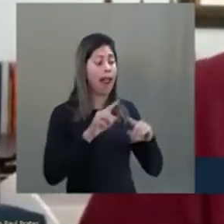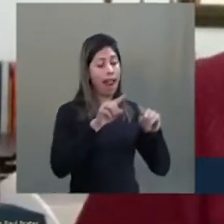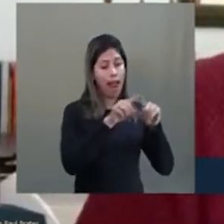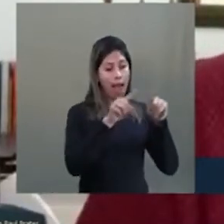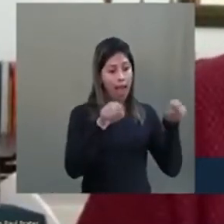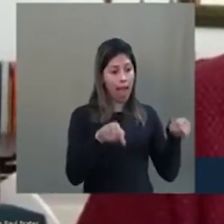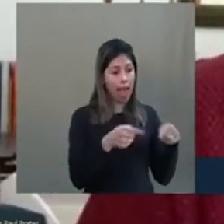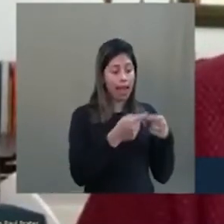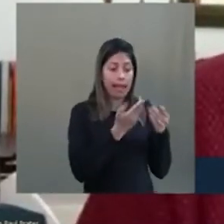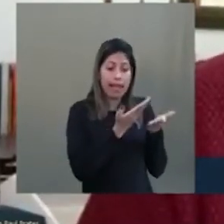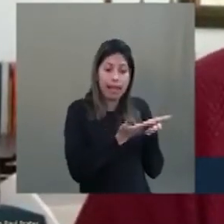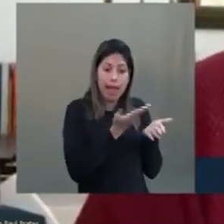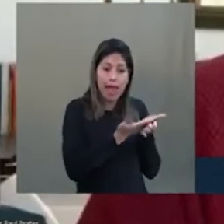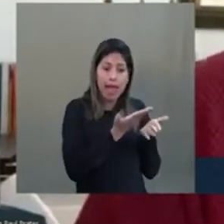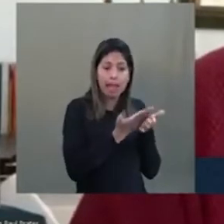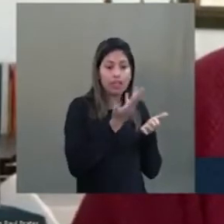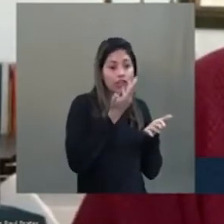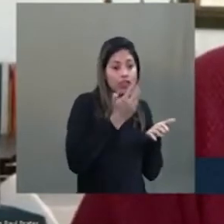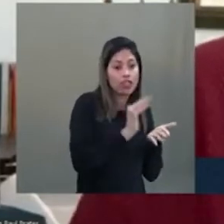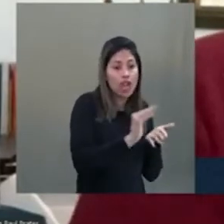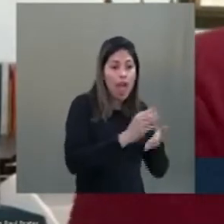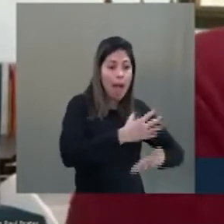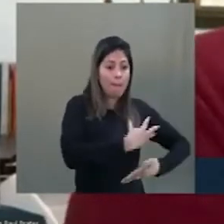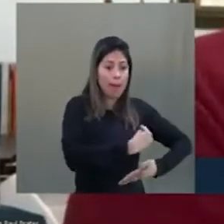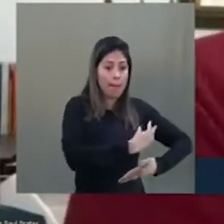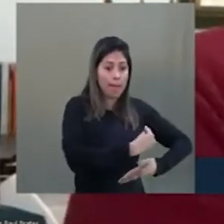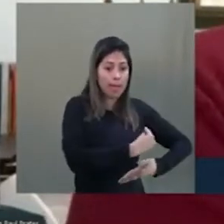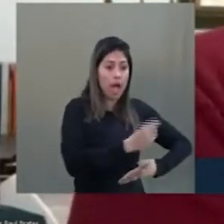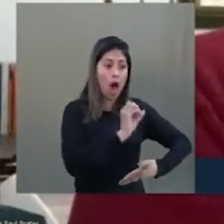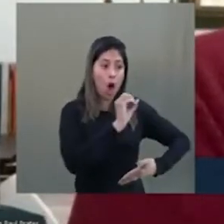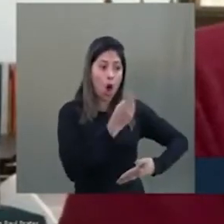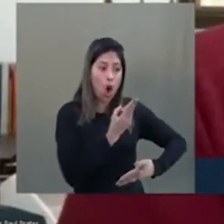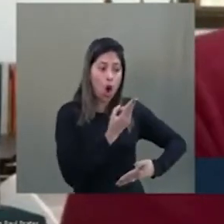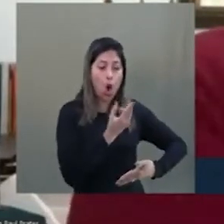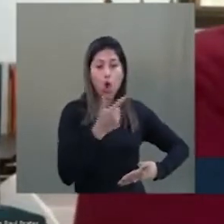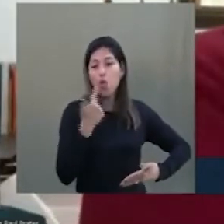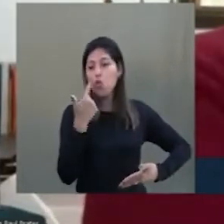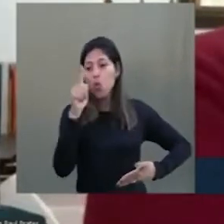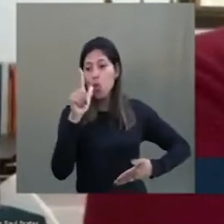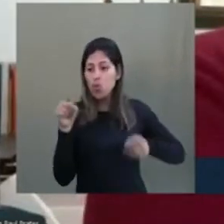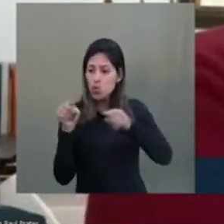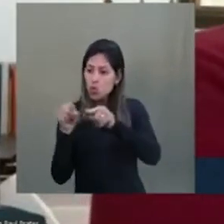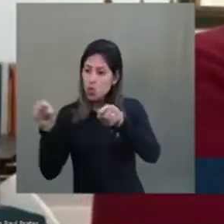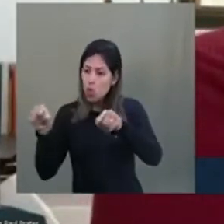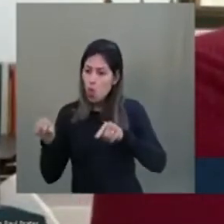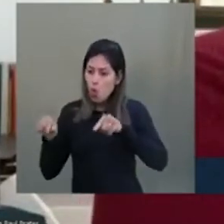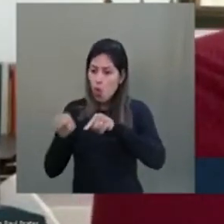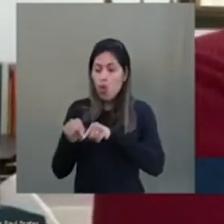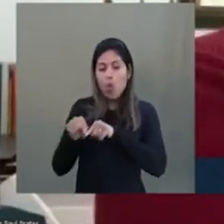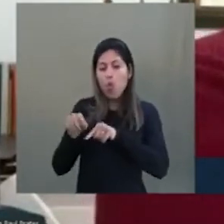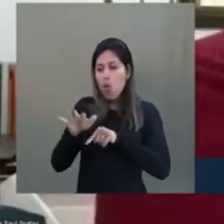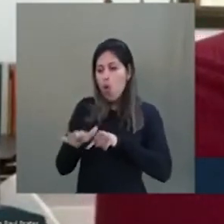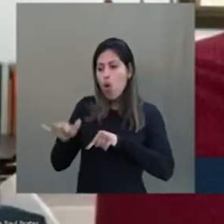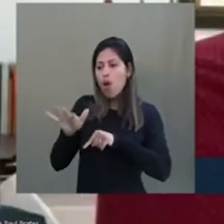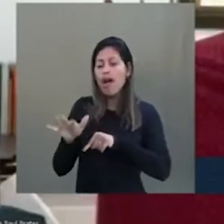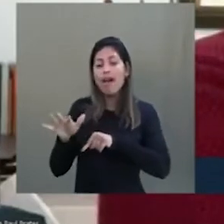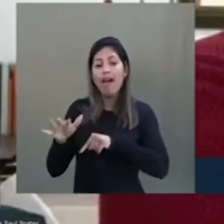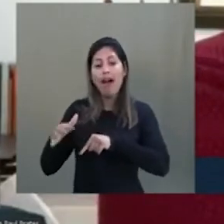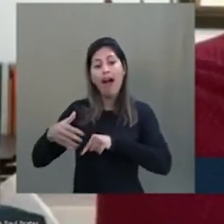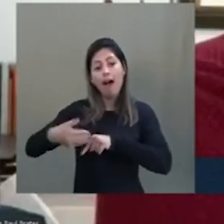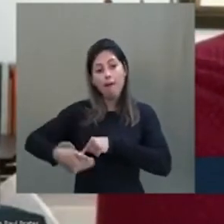alguém. Outra coisa é você ter um local para ir com o filho, amamentá-lo em paz,